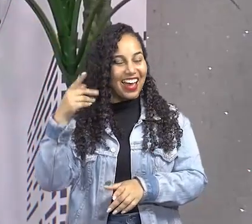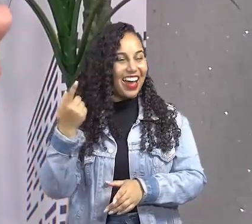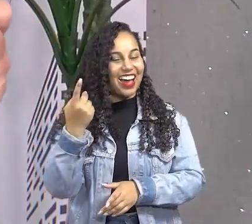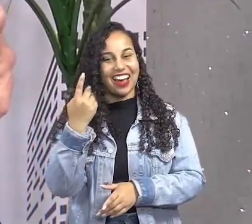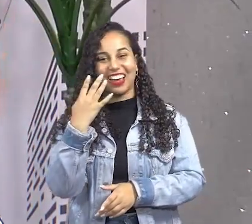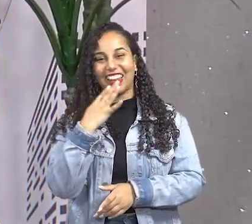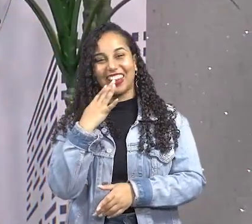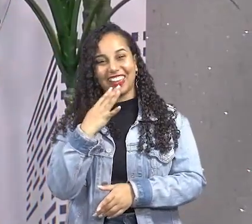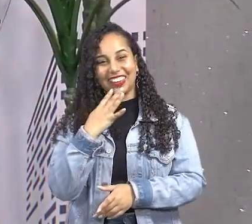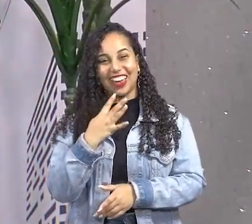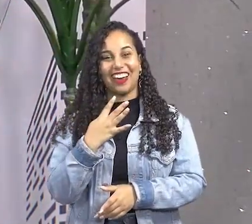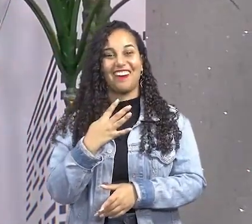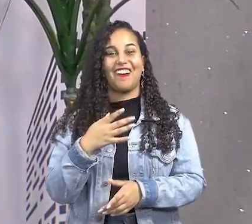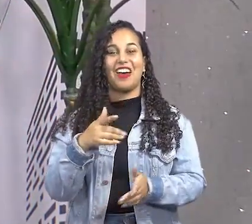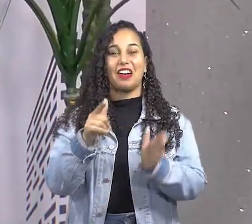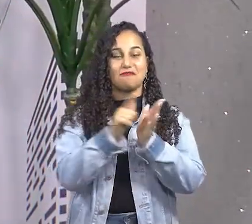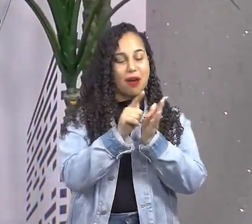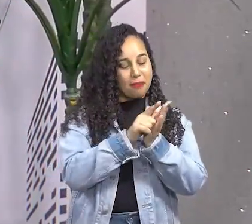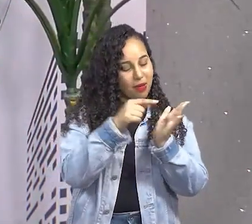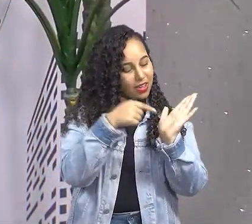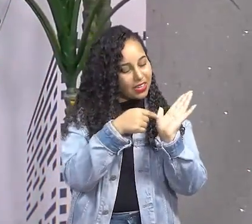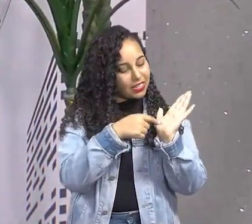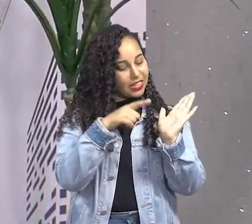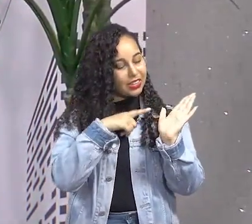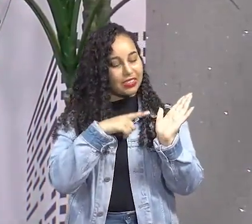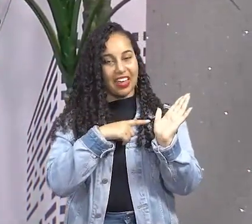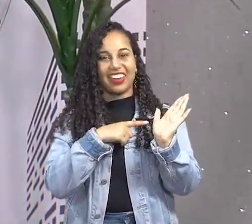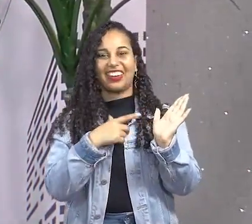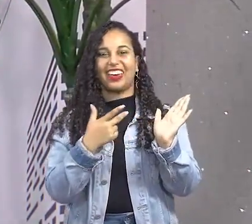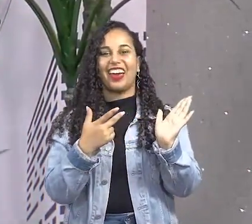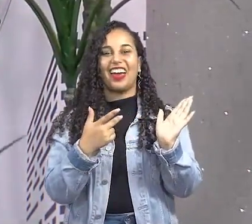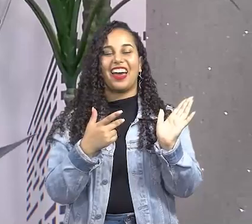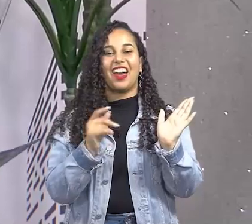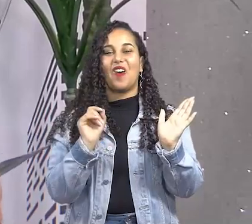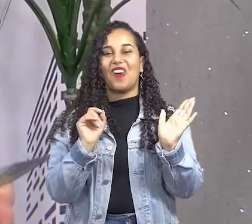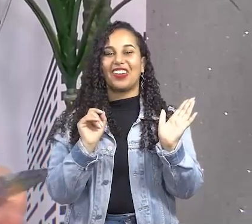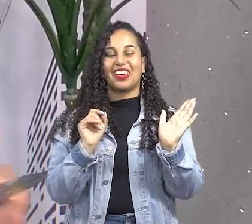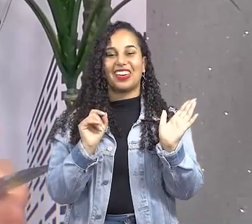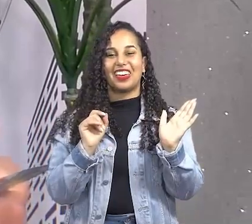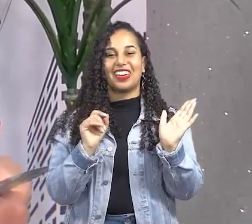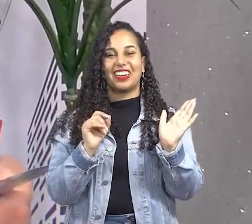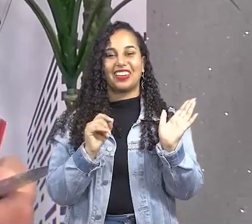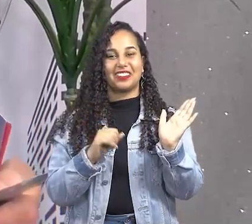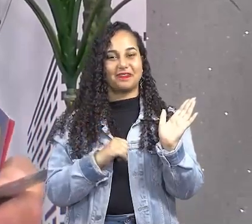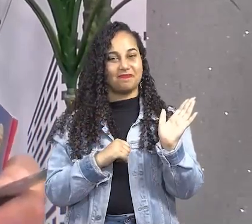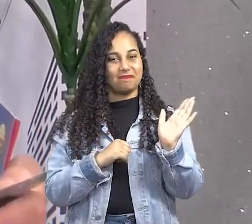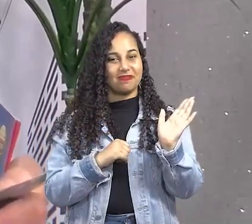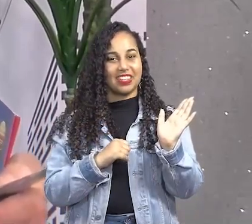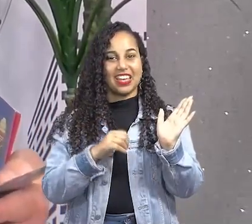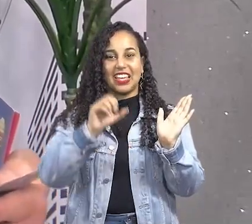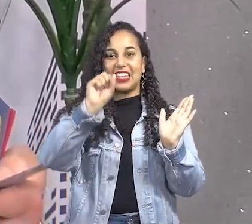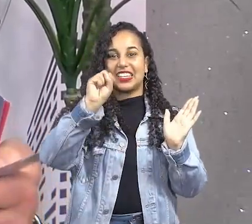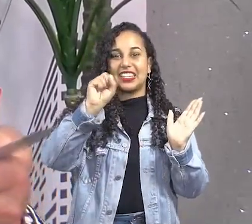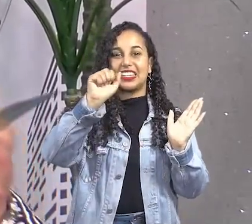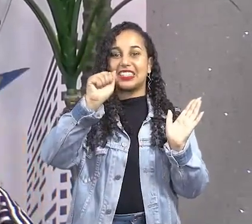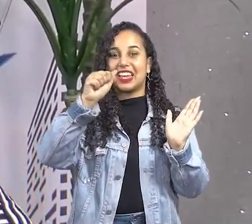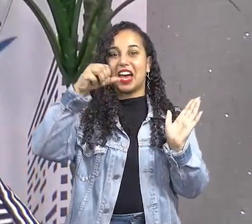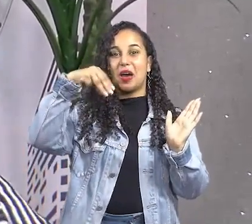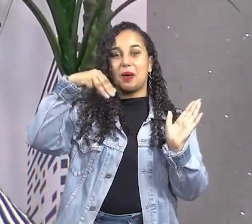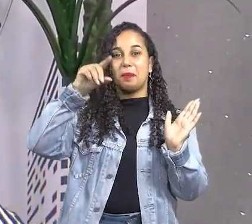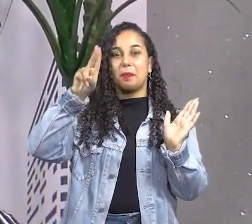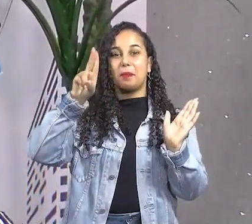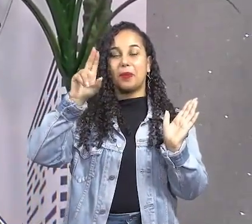legal. Ah, nesse folder aqui tem também, às vezes a gente se atrapalha aqui um pouquinho, tem também o